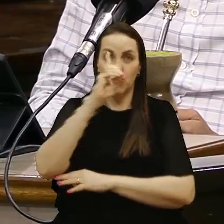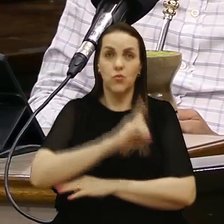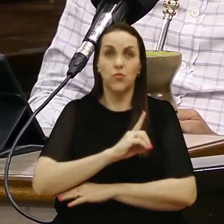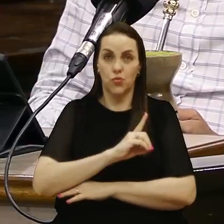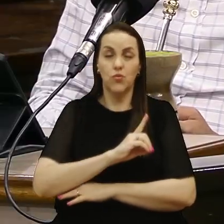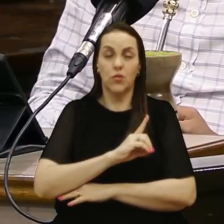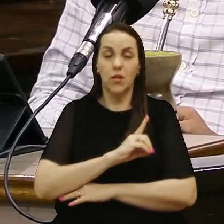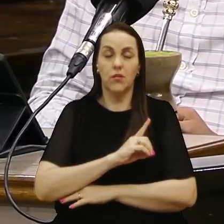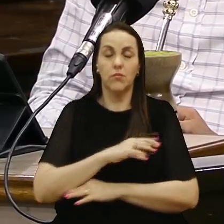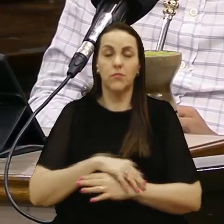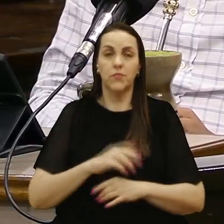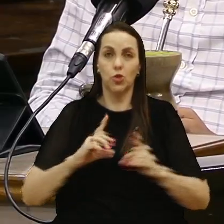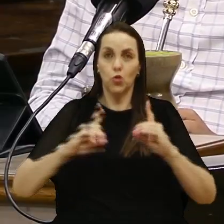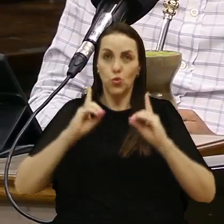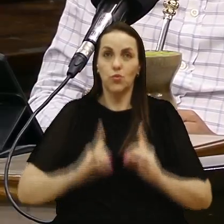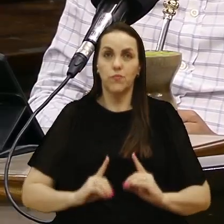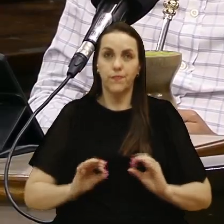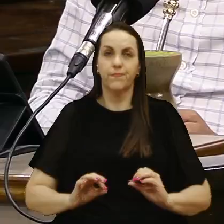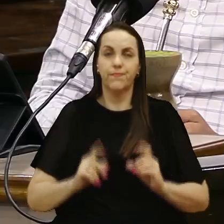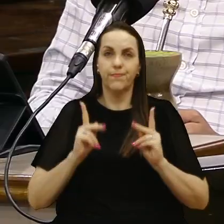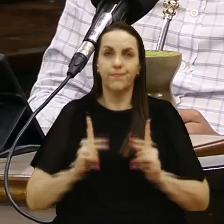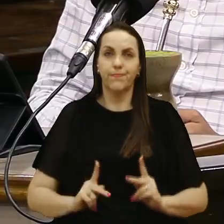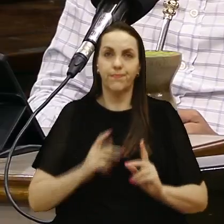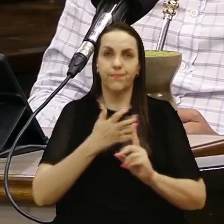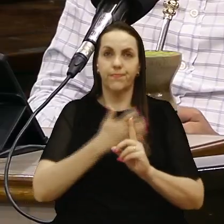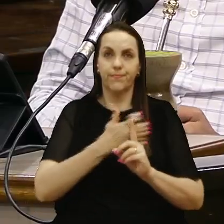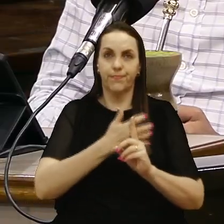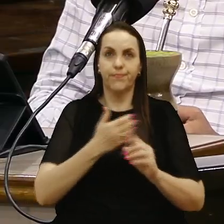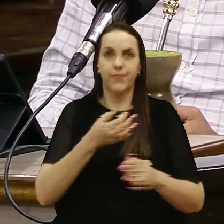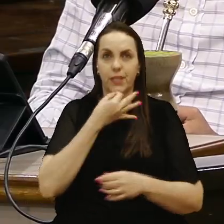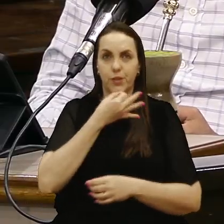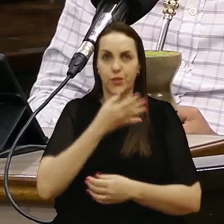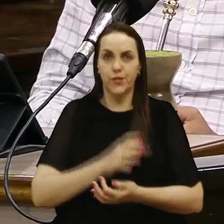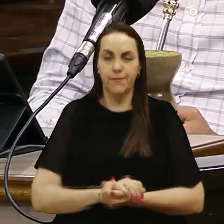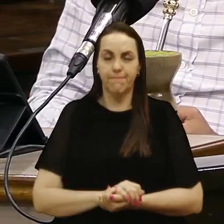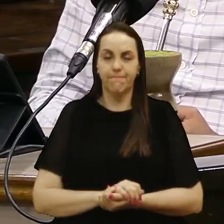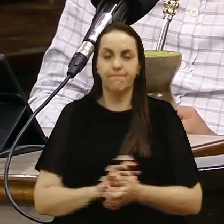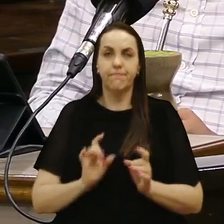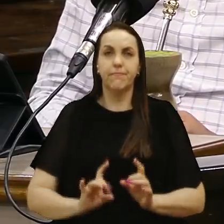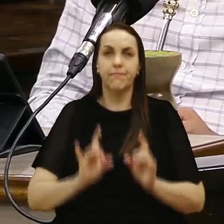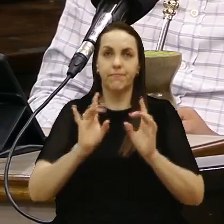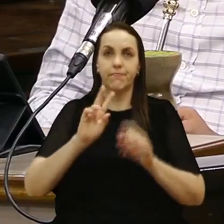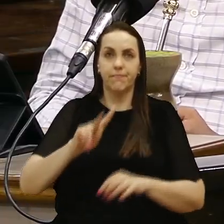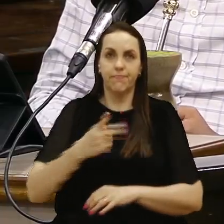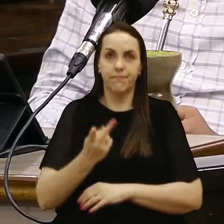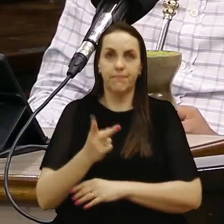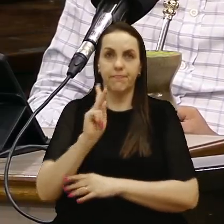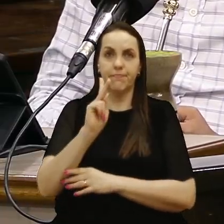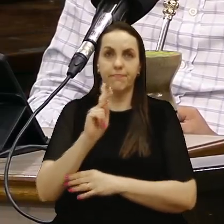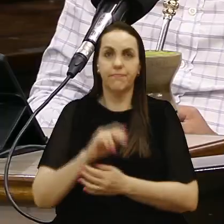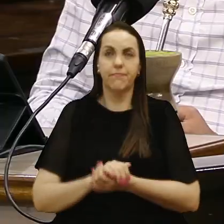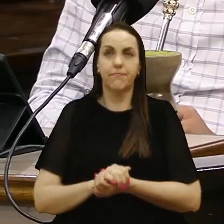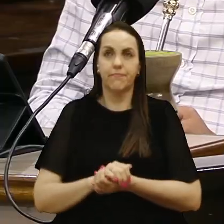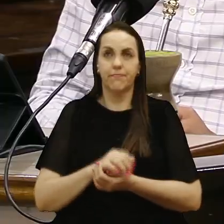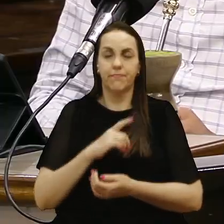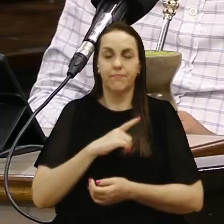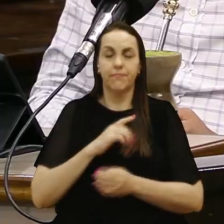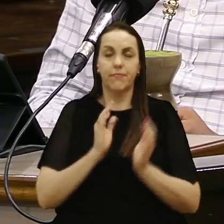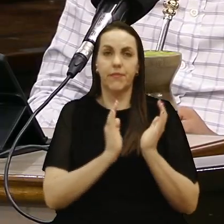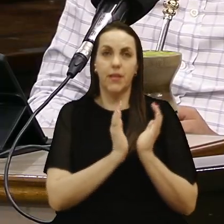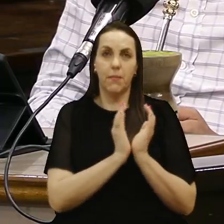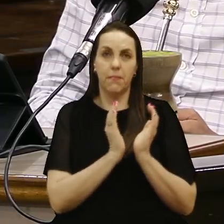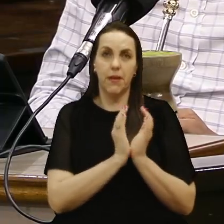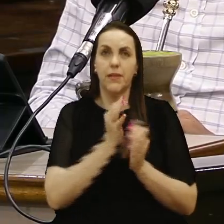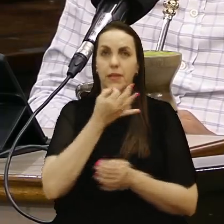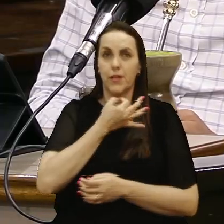e dignidade das pessoas com deficiência de Caxias. Em especial, a Ellen Kellen, a PAI de Caxias do Sul,